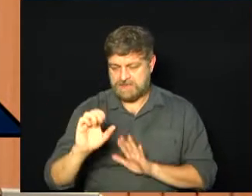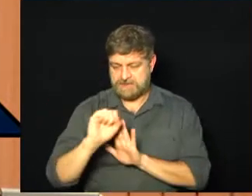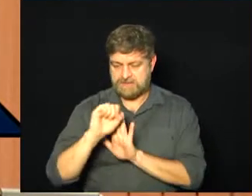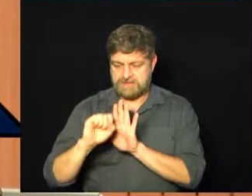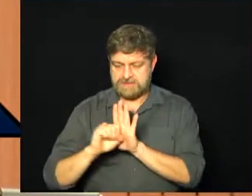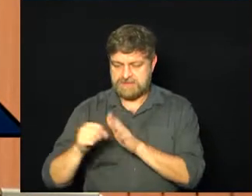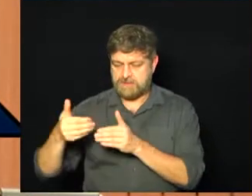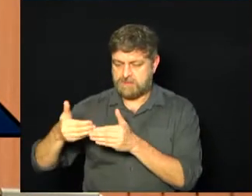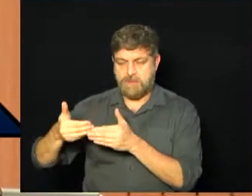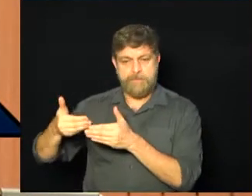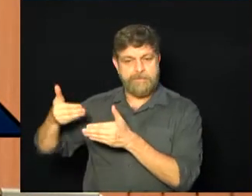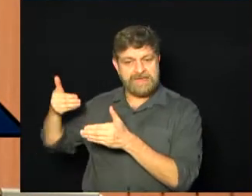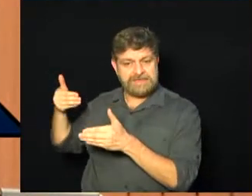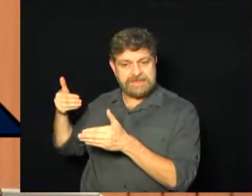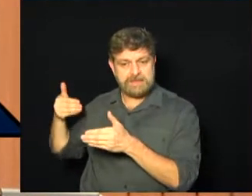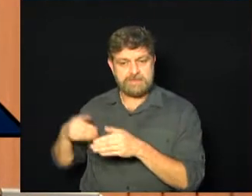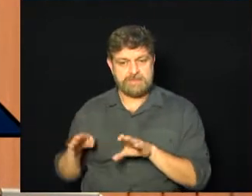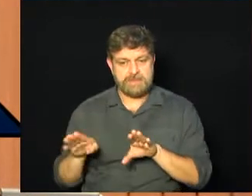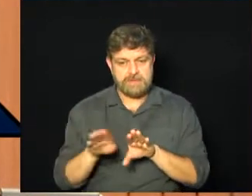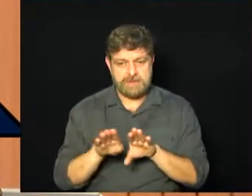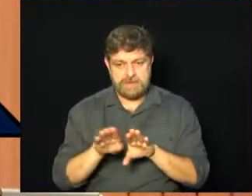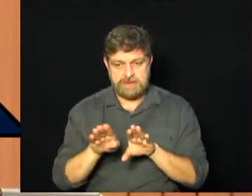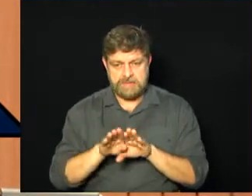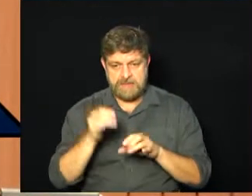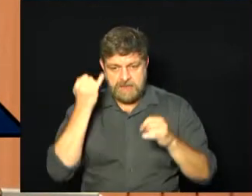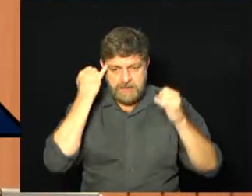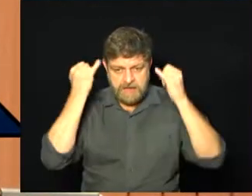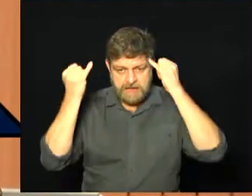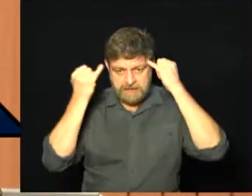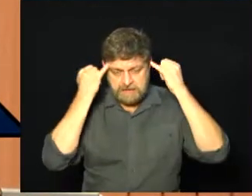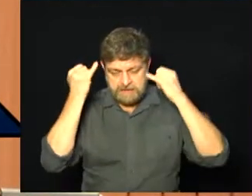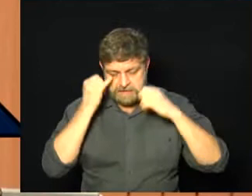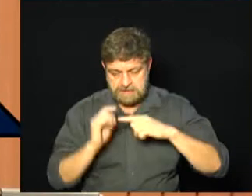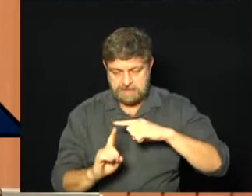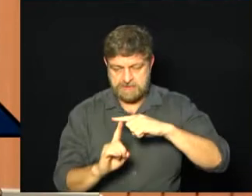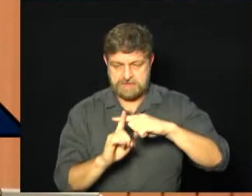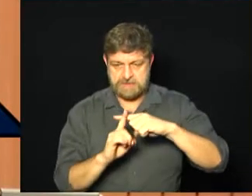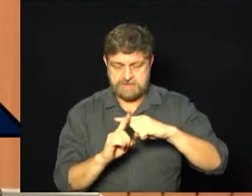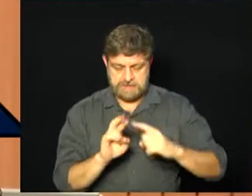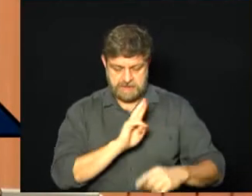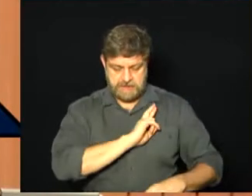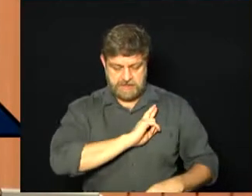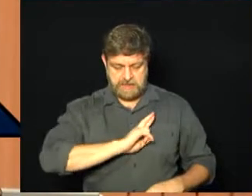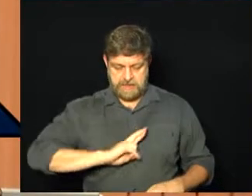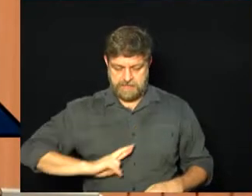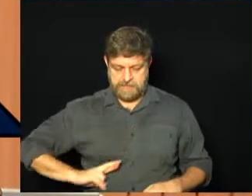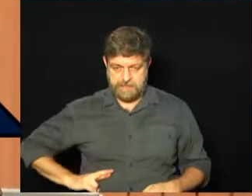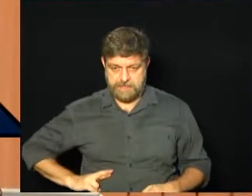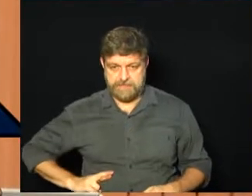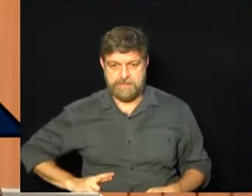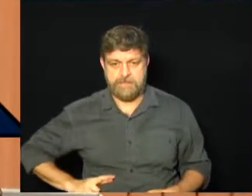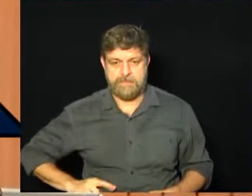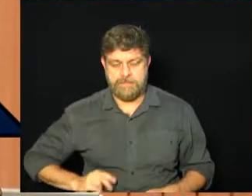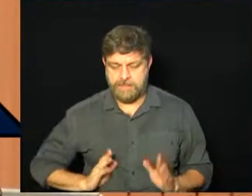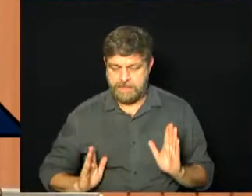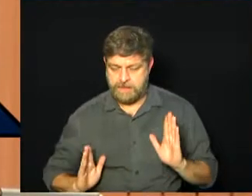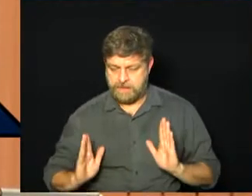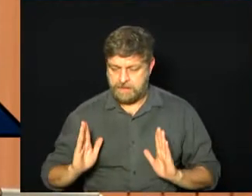passado, e a conciliação com os ideais positivistas e republicanos vigentes no